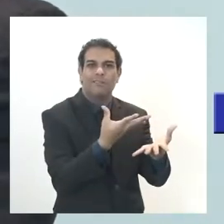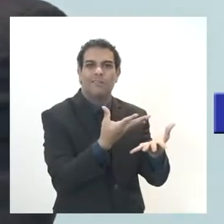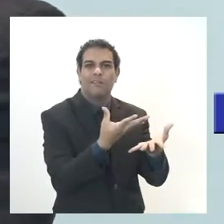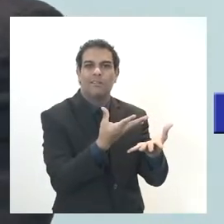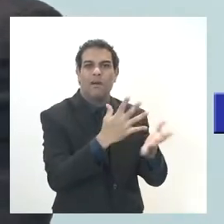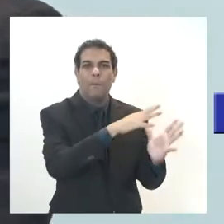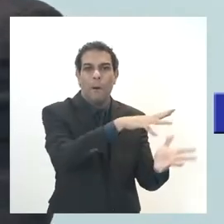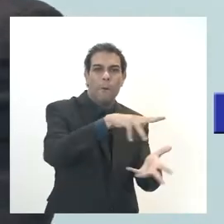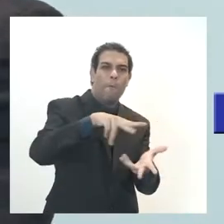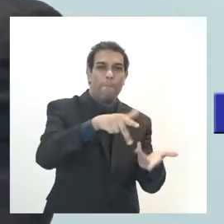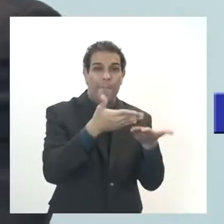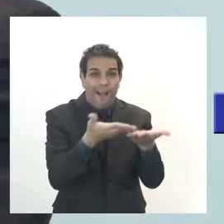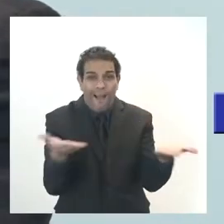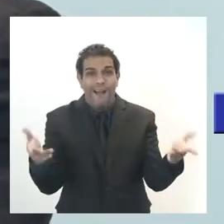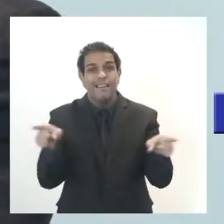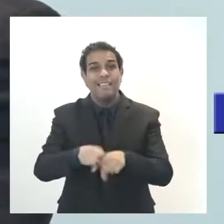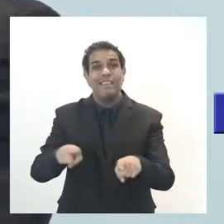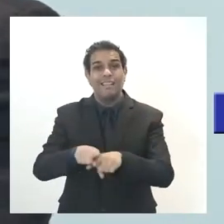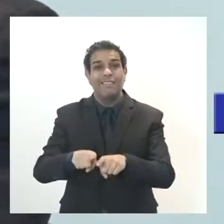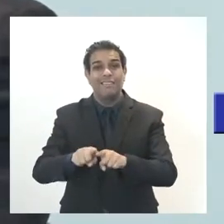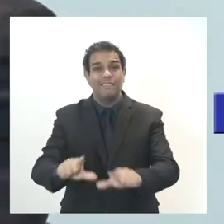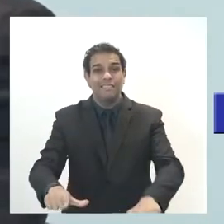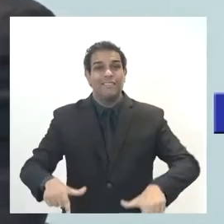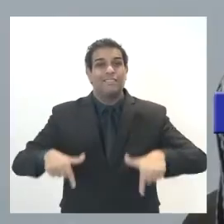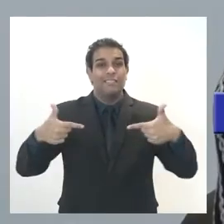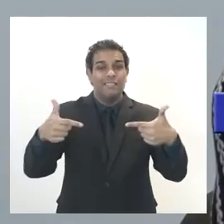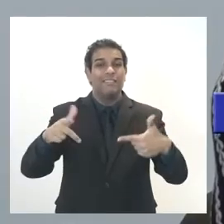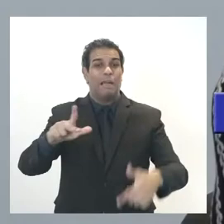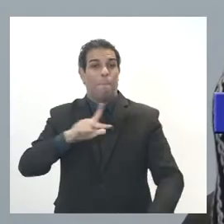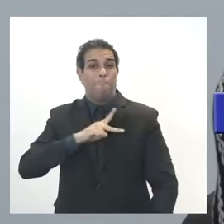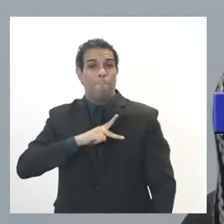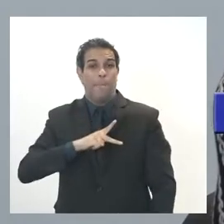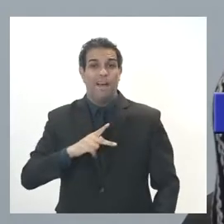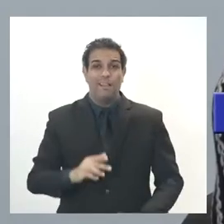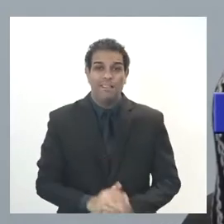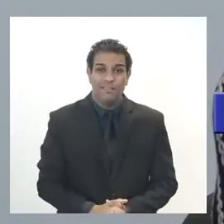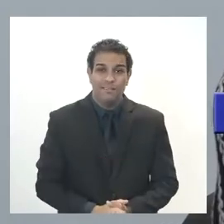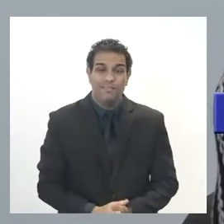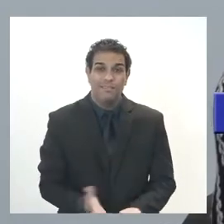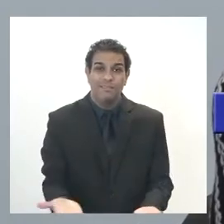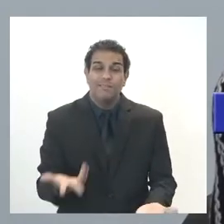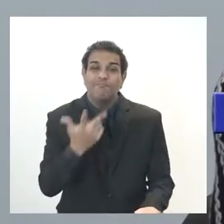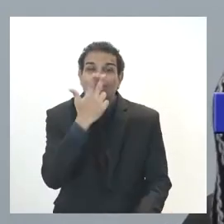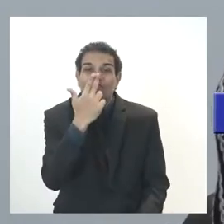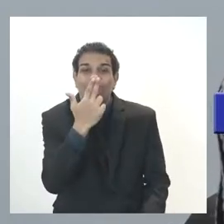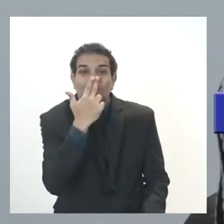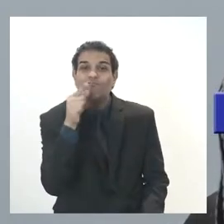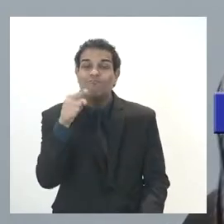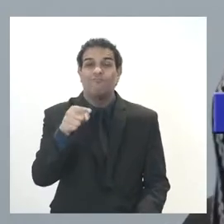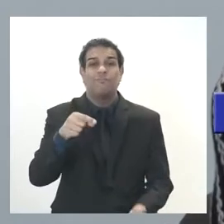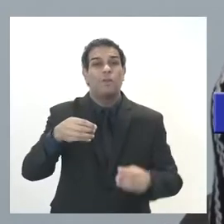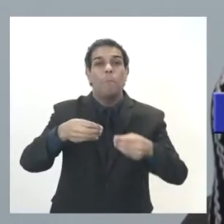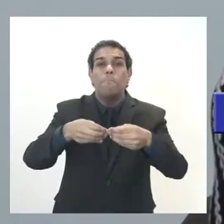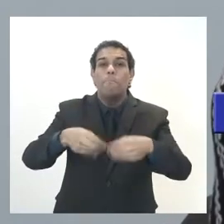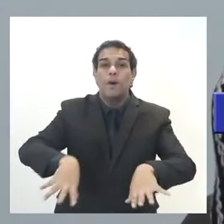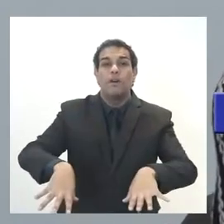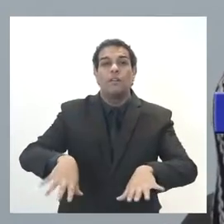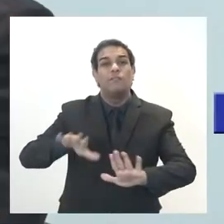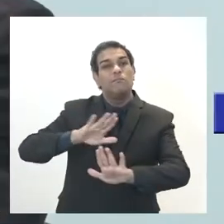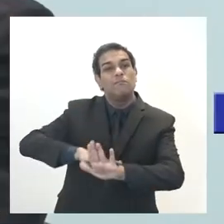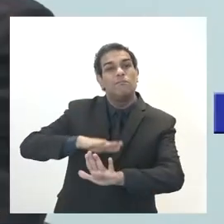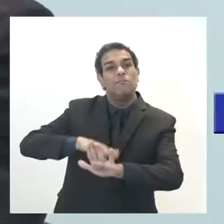a esses a essas iniciativas privadas que tem a ganância porque para ele só